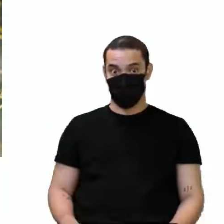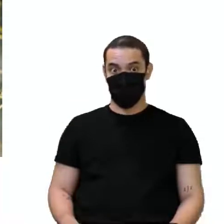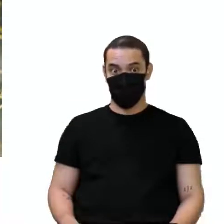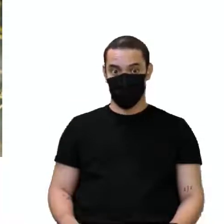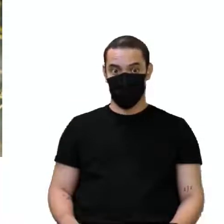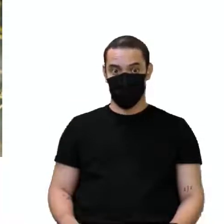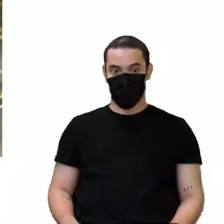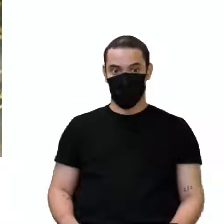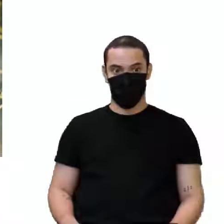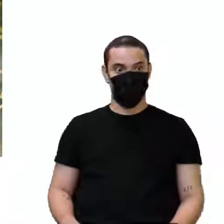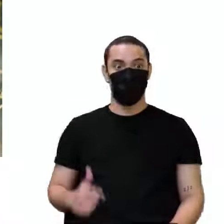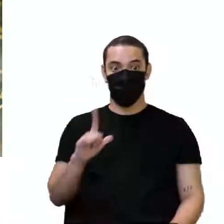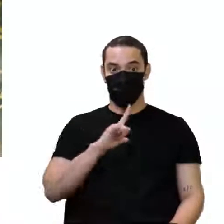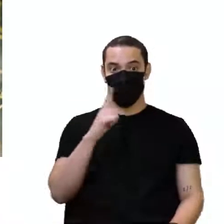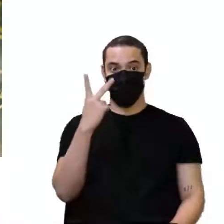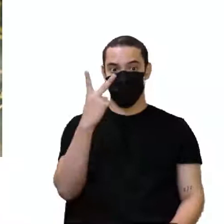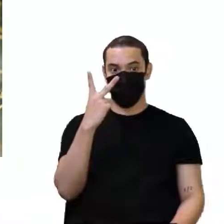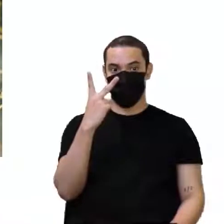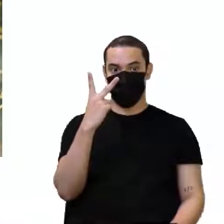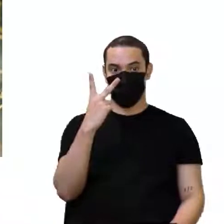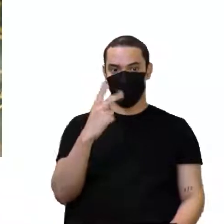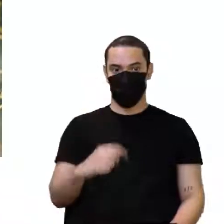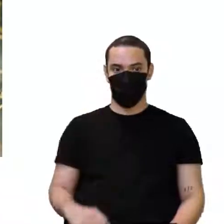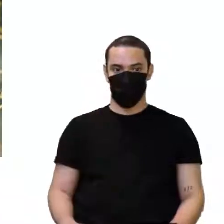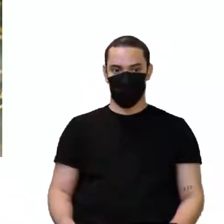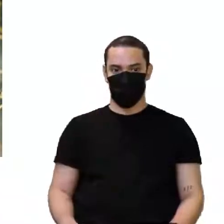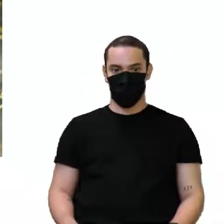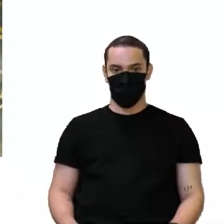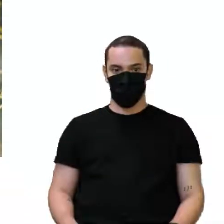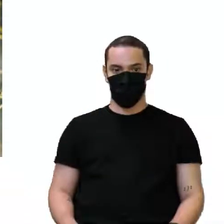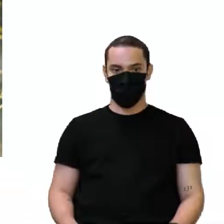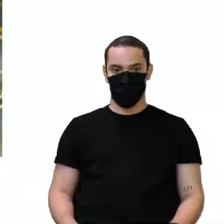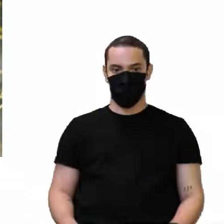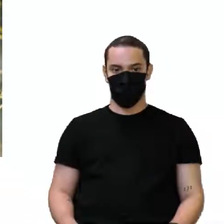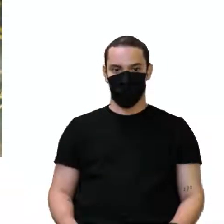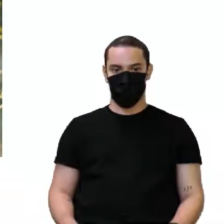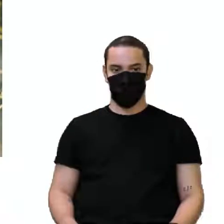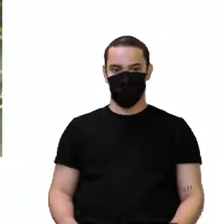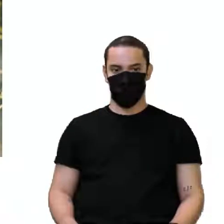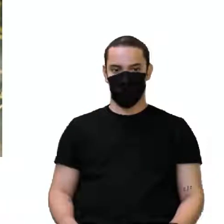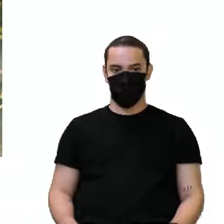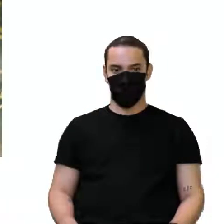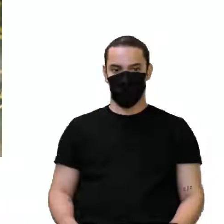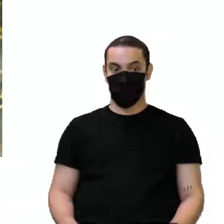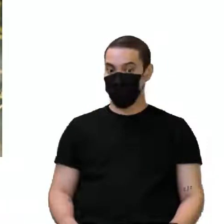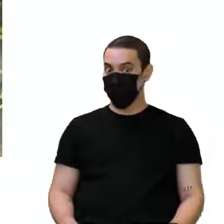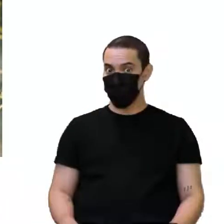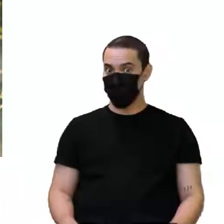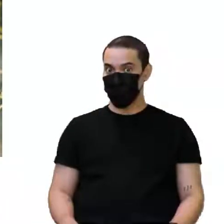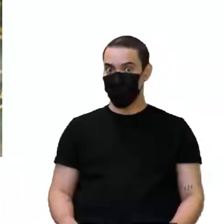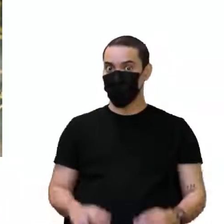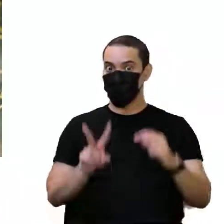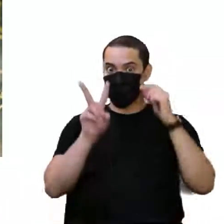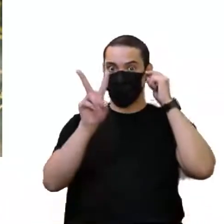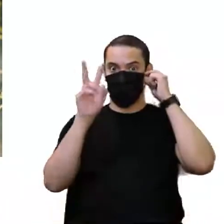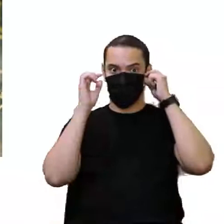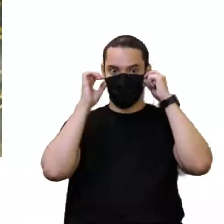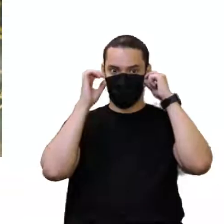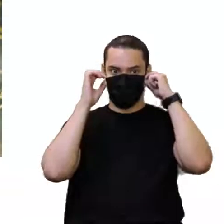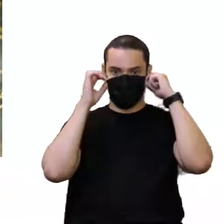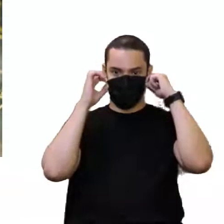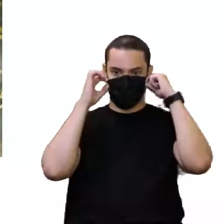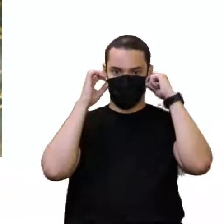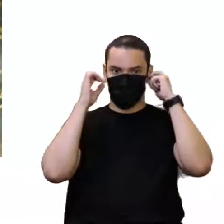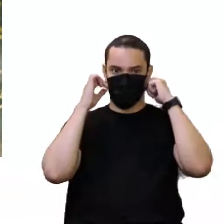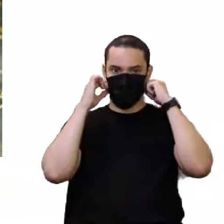Só que não só tem uma, não. Tem 2. Caramba, olha aqui a caudinha dela. 2 aves. E elas